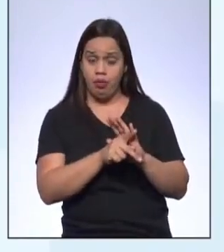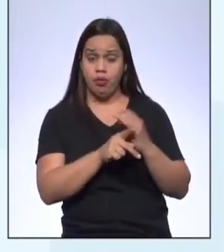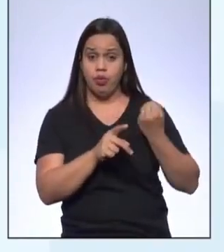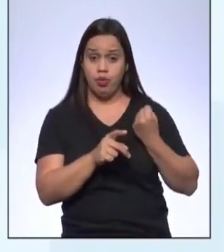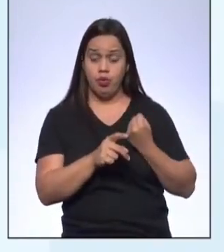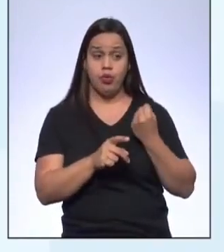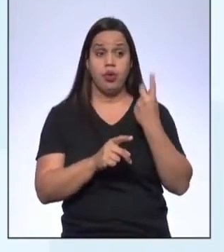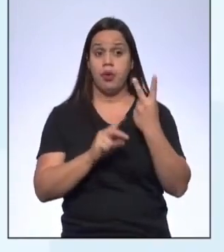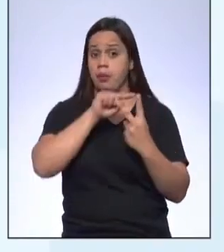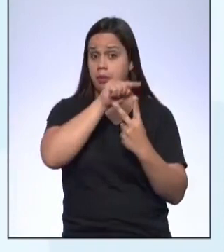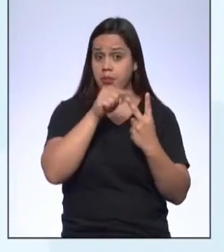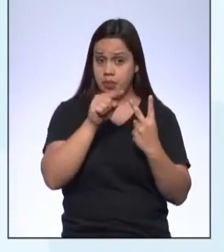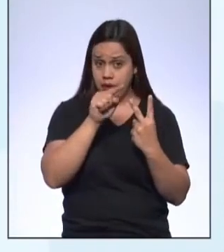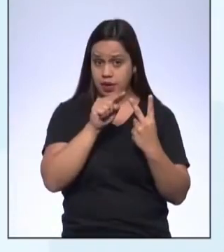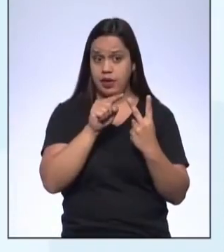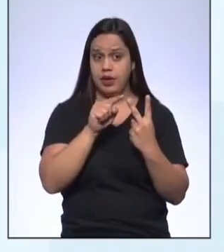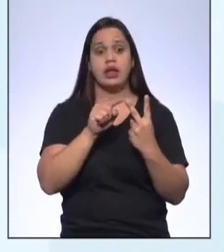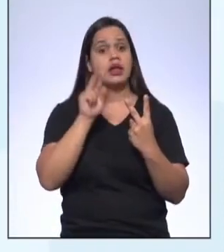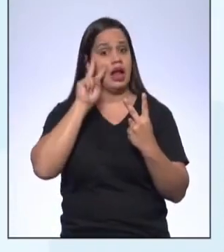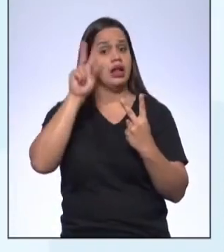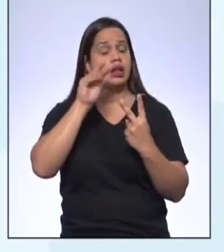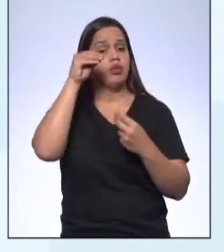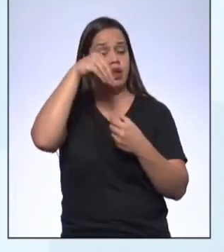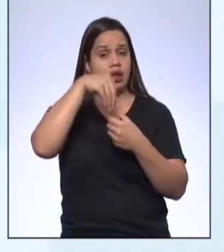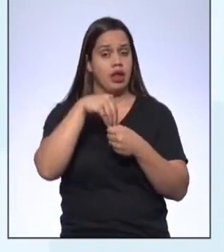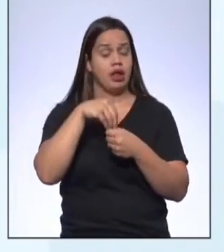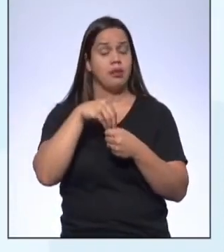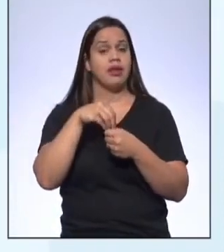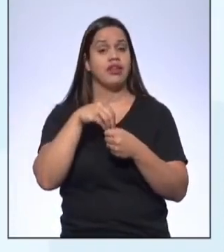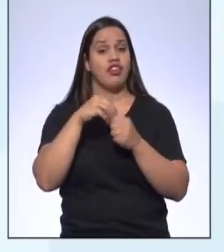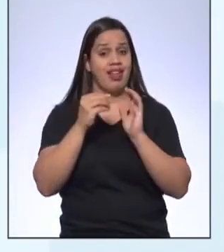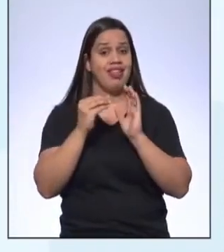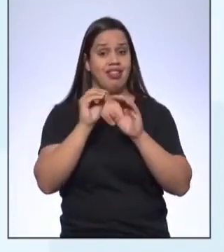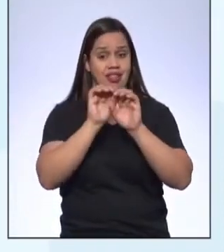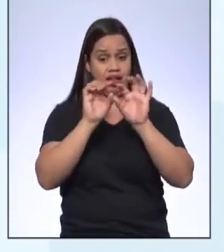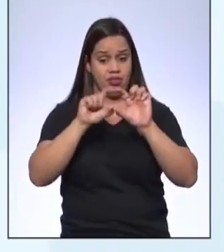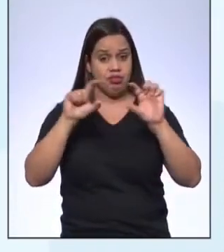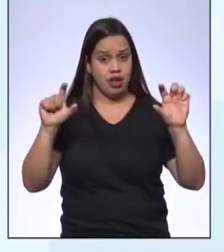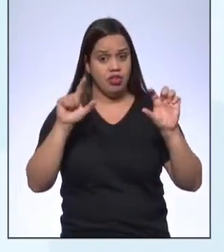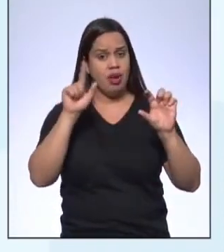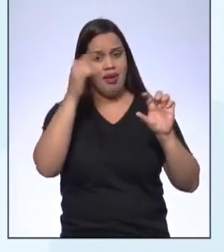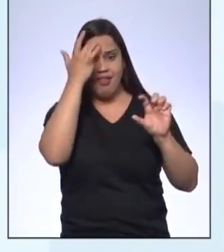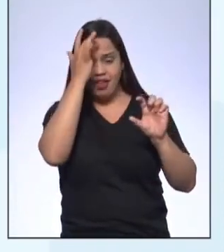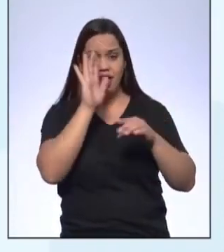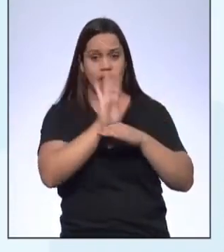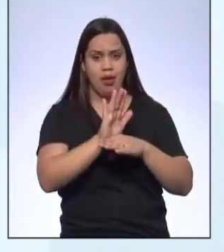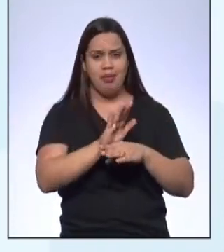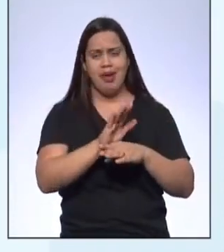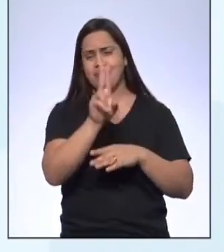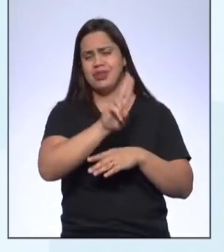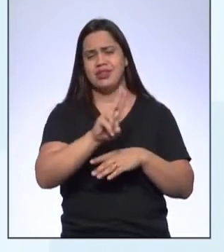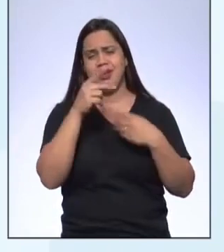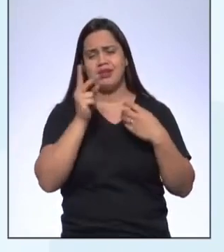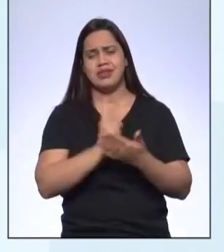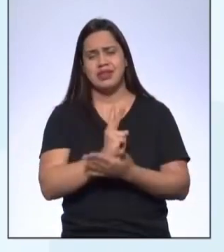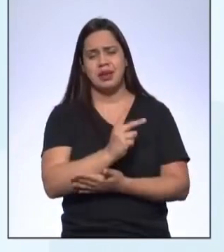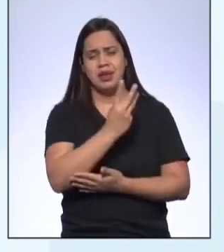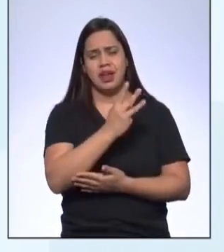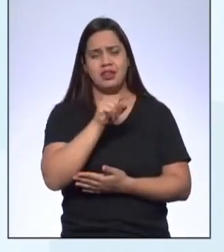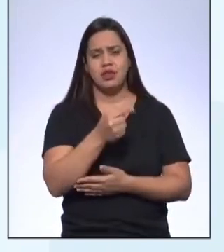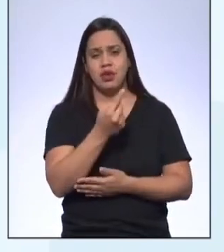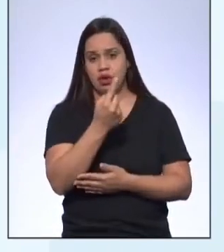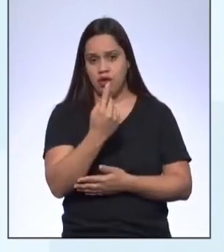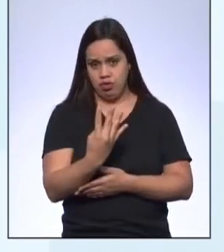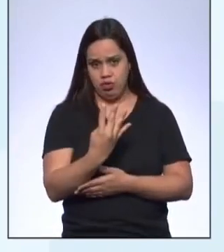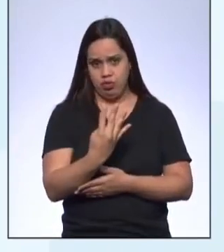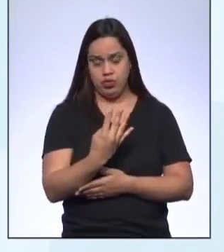de π que eu estou usando aí, está no enunciado, é para facilitar a conta. Para a gente não ter que usar o 3,14 toda hora, né? Eu encontro